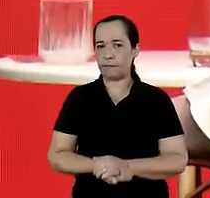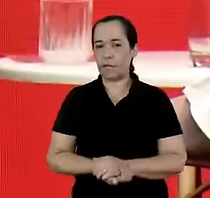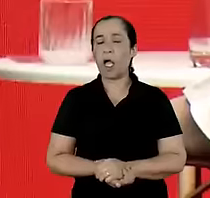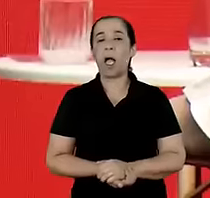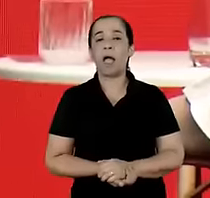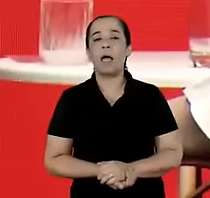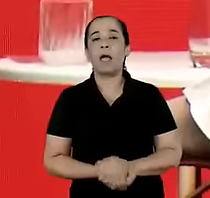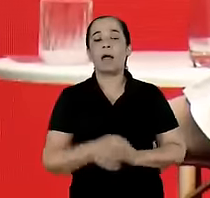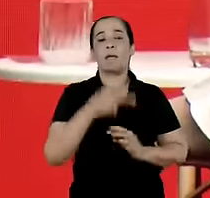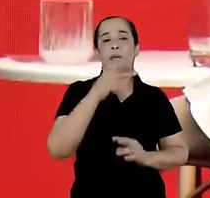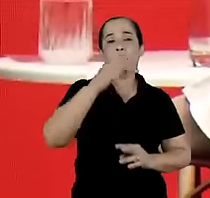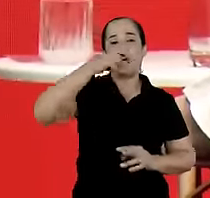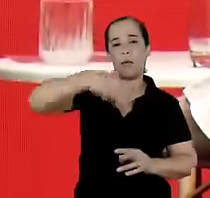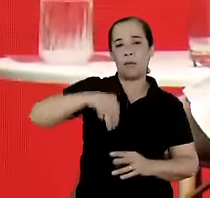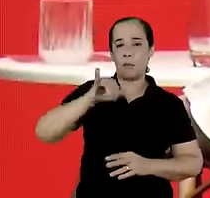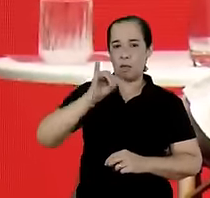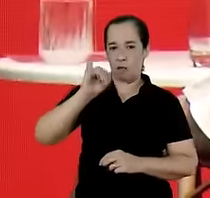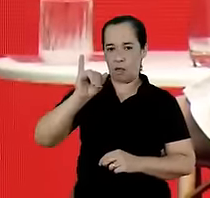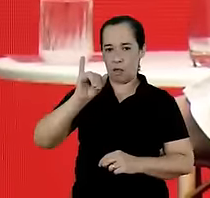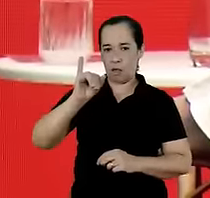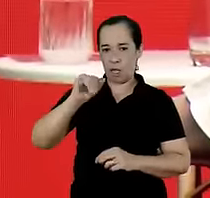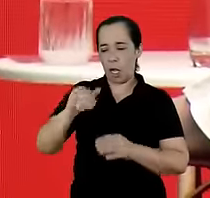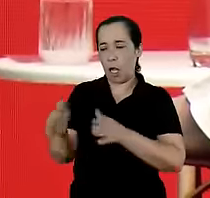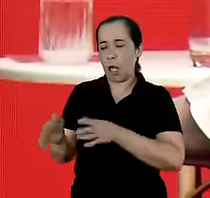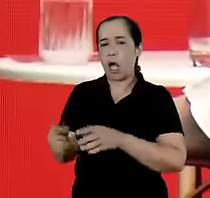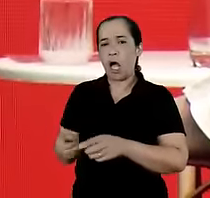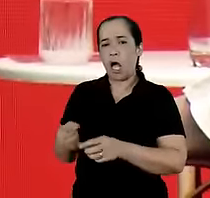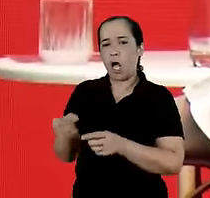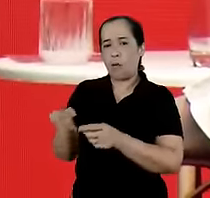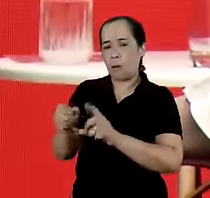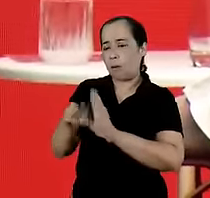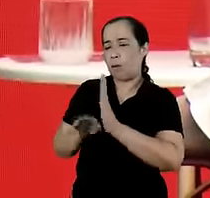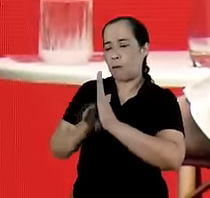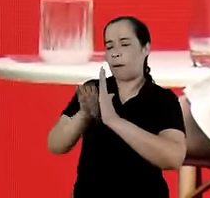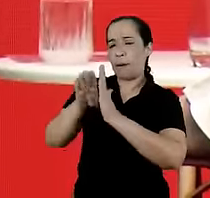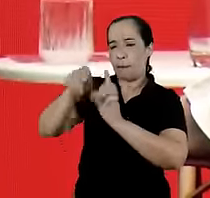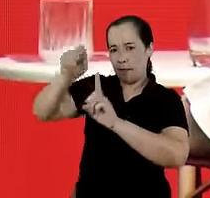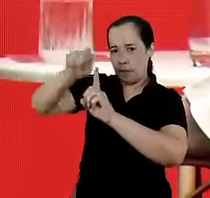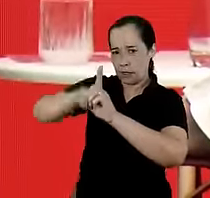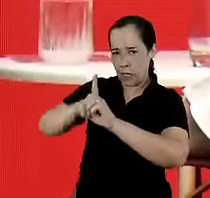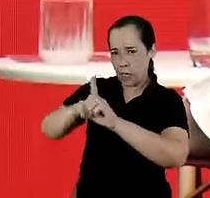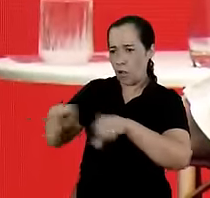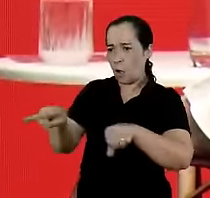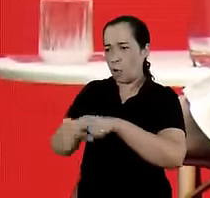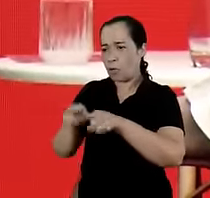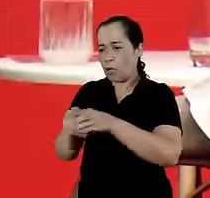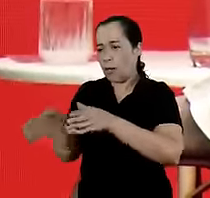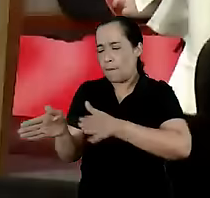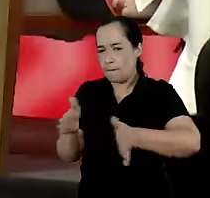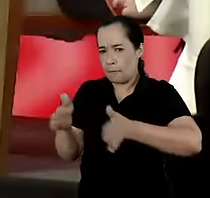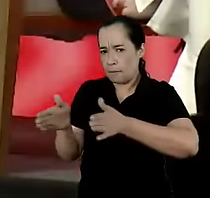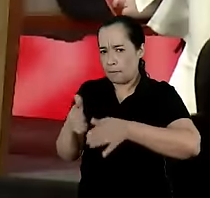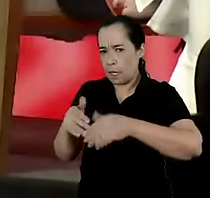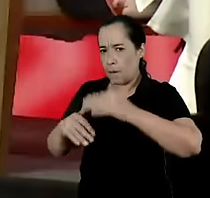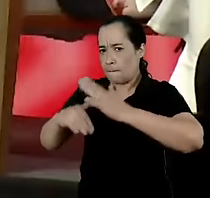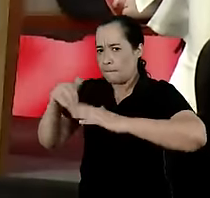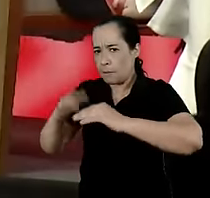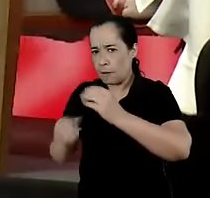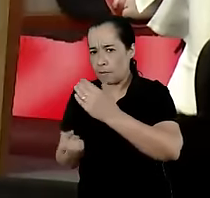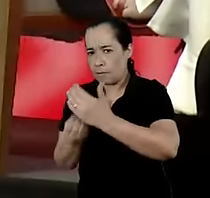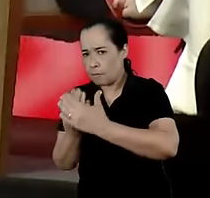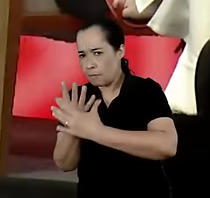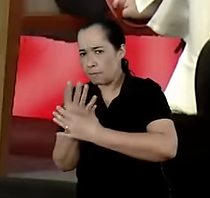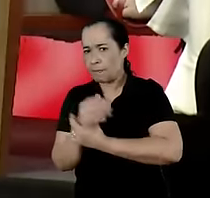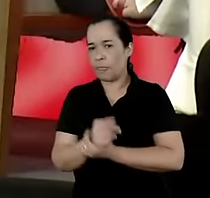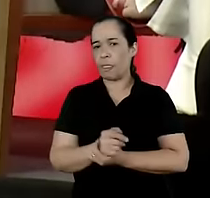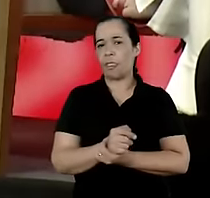número de produção mensal que a gente tava tanto de manufatura de serviço Começou a melhorar começou a ser melhor que esperado né o low foi foi mais em